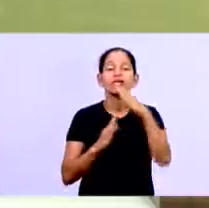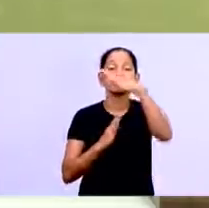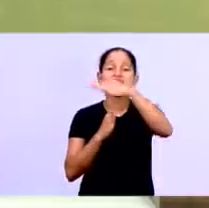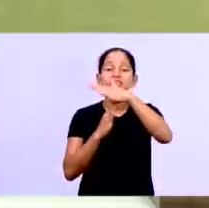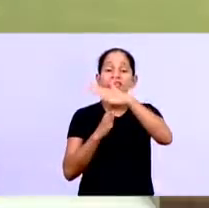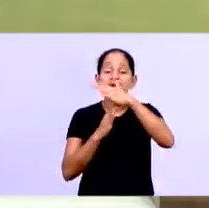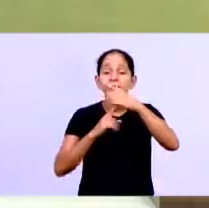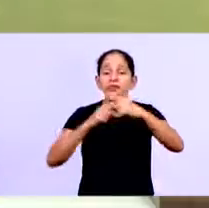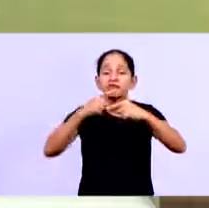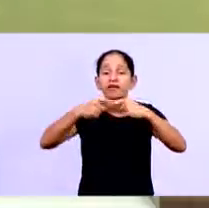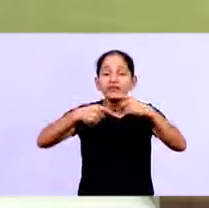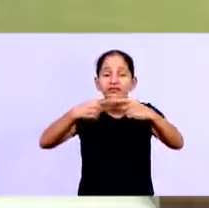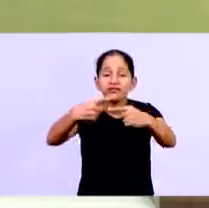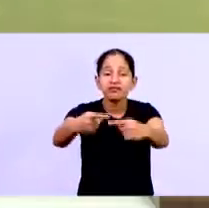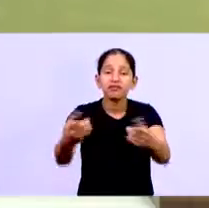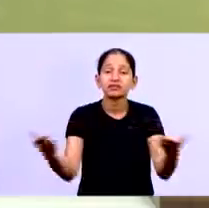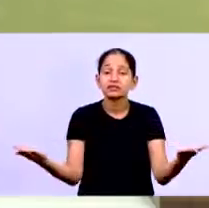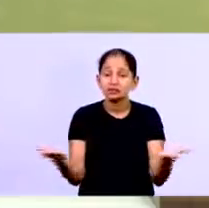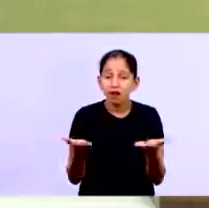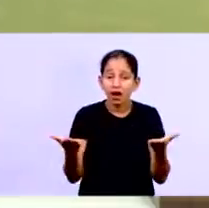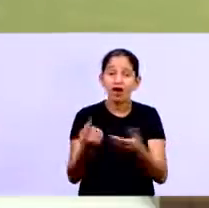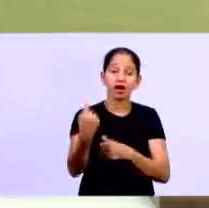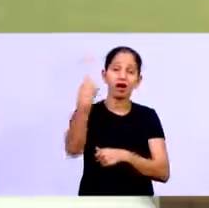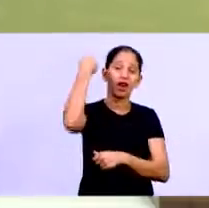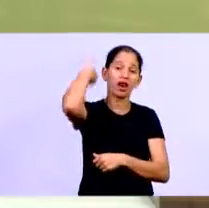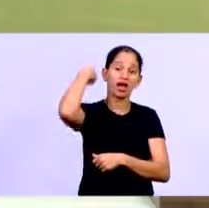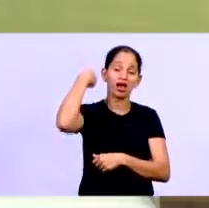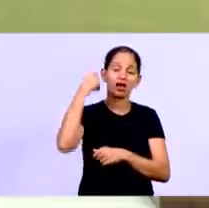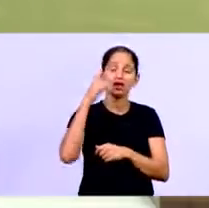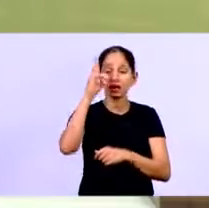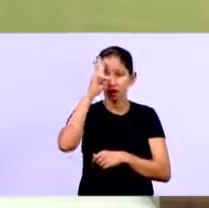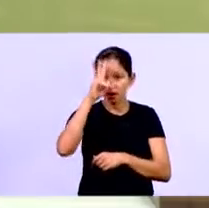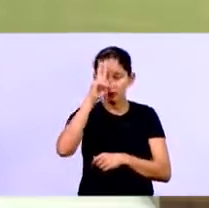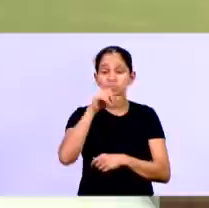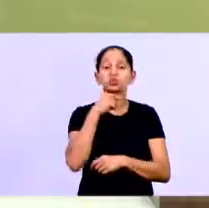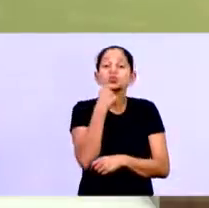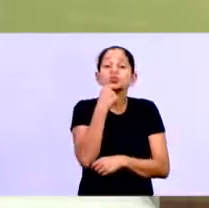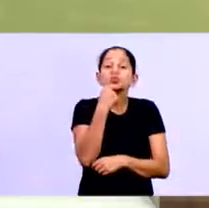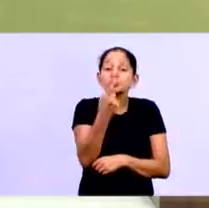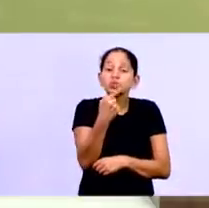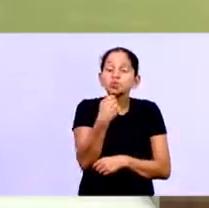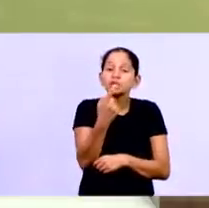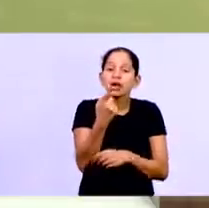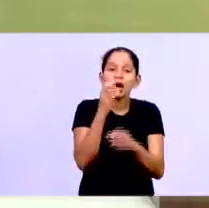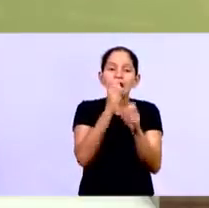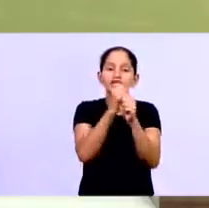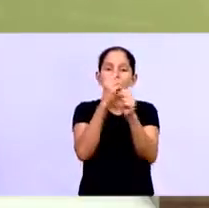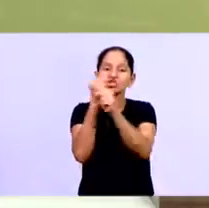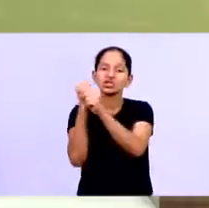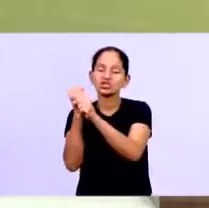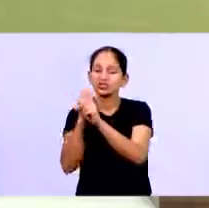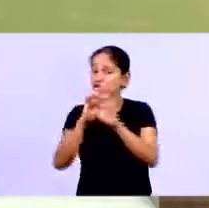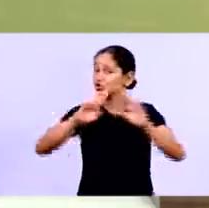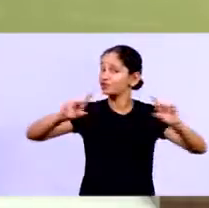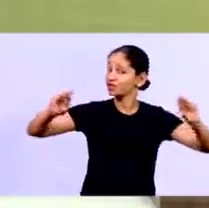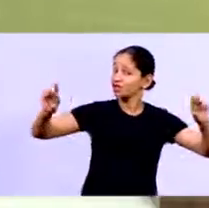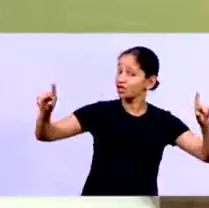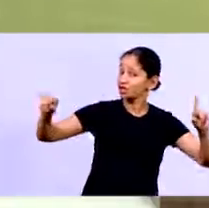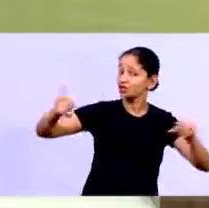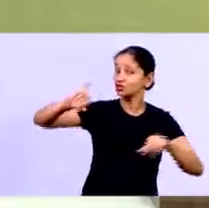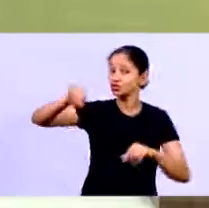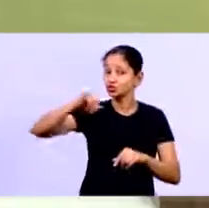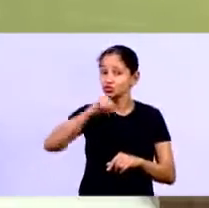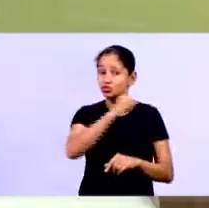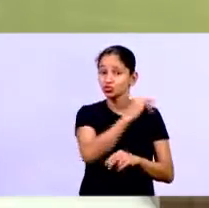como a gente viu lá nas primeiras aulas, não há como eu somar dinheiros em períodos diferentes. Então, o que você